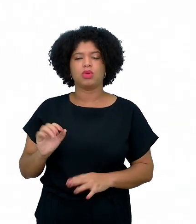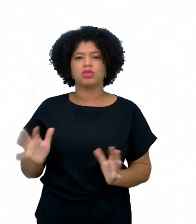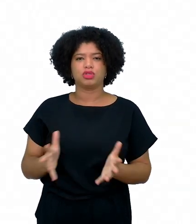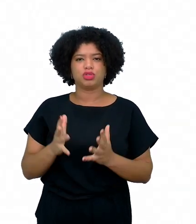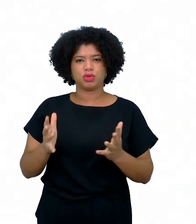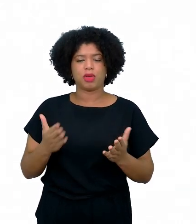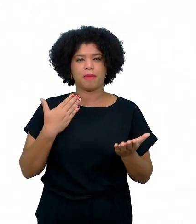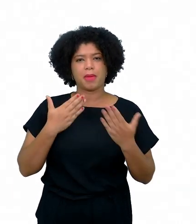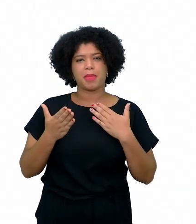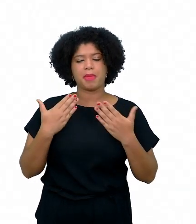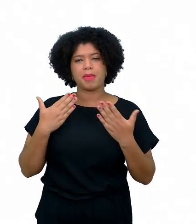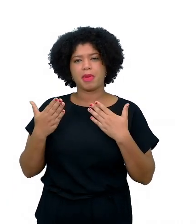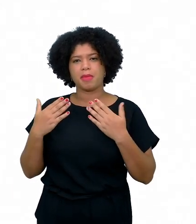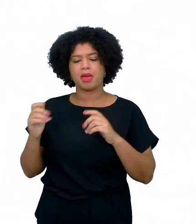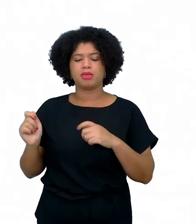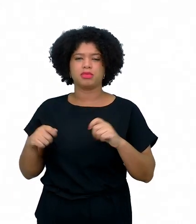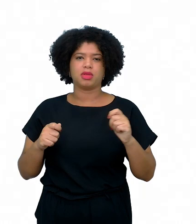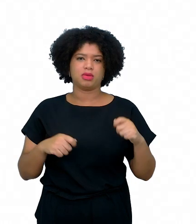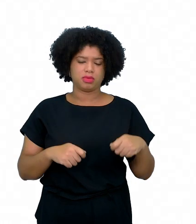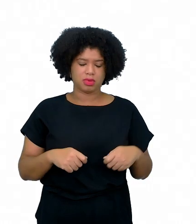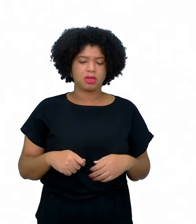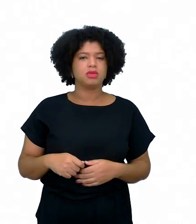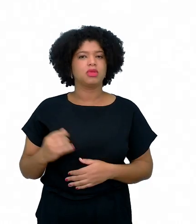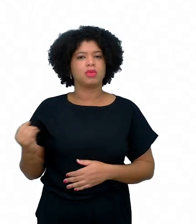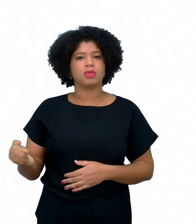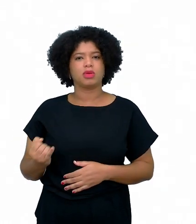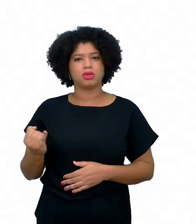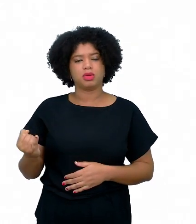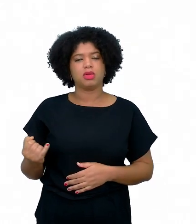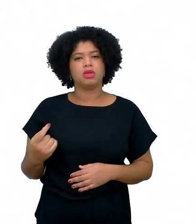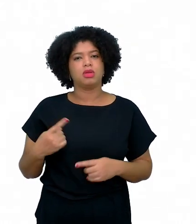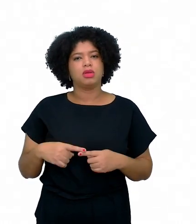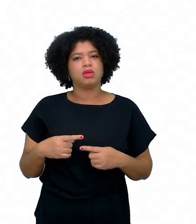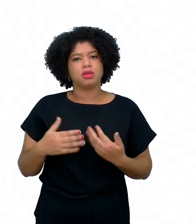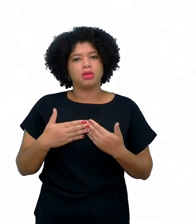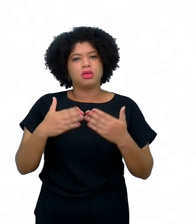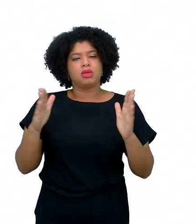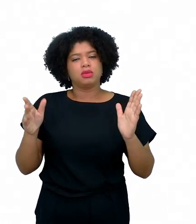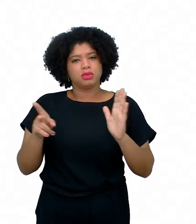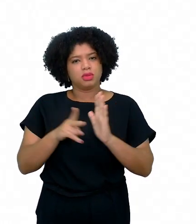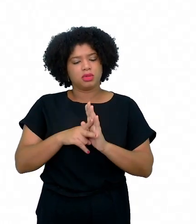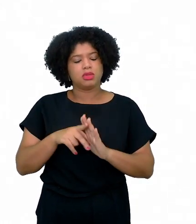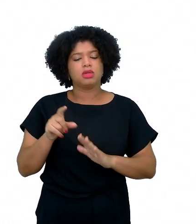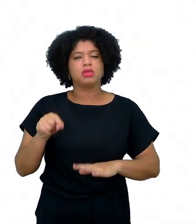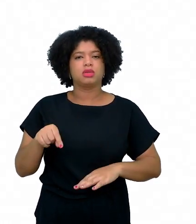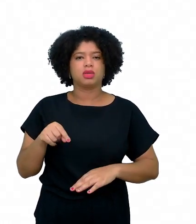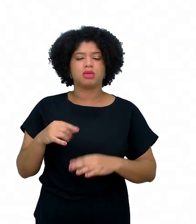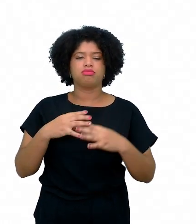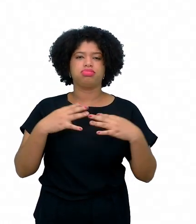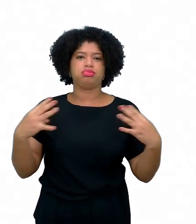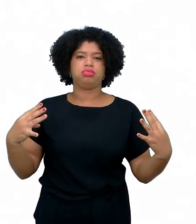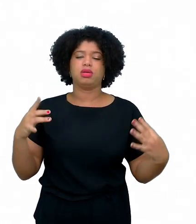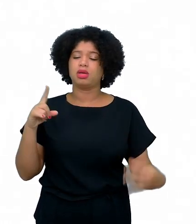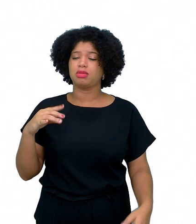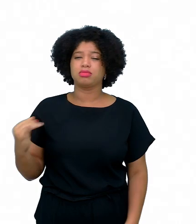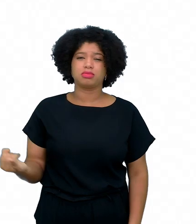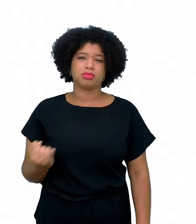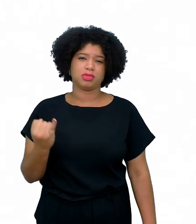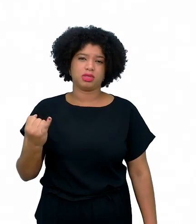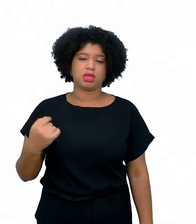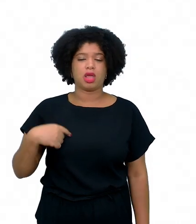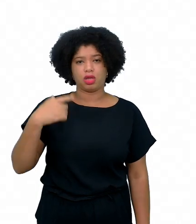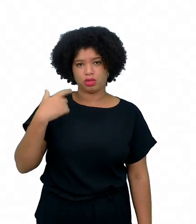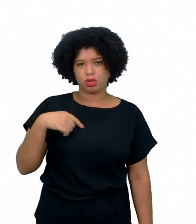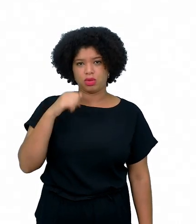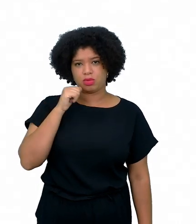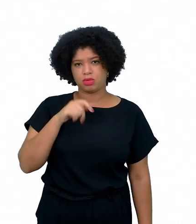as discussões, né? Essas discussões, quando eu abri para essa plenária, né? O quanto é importante. Então, eu, professor,